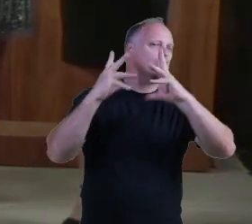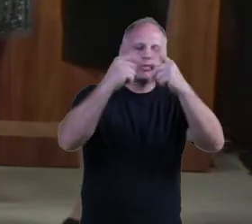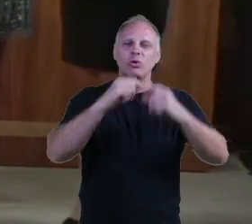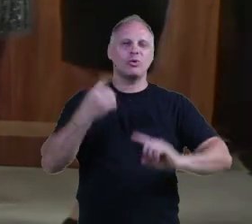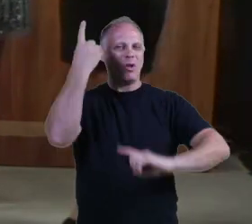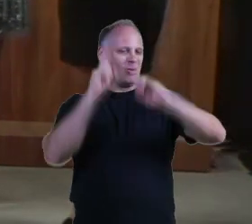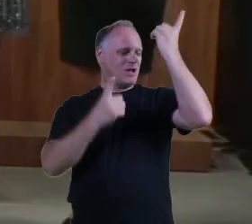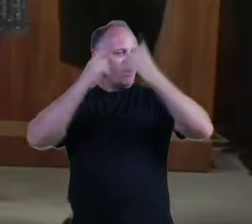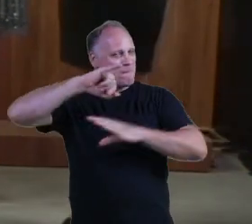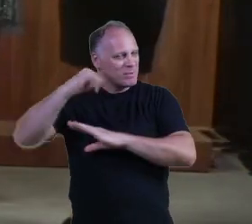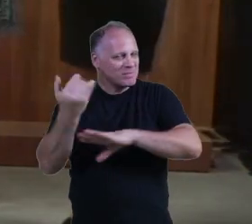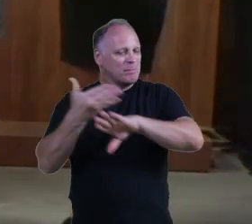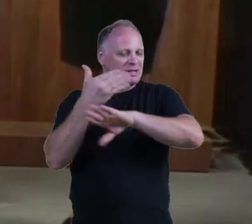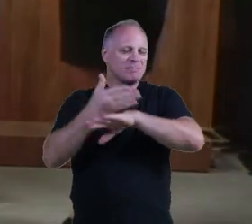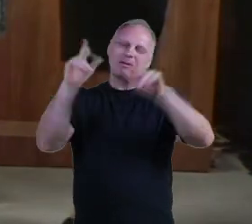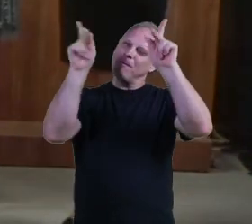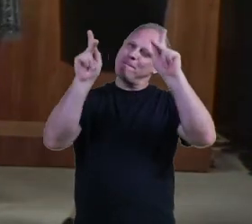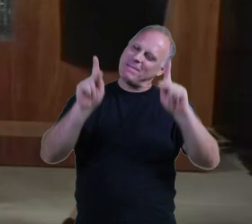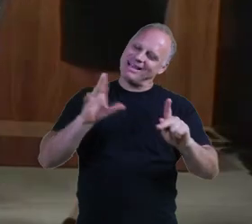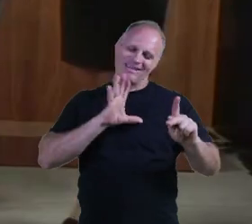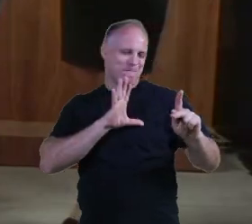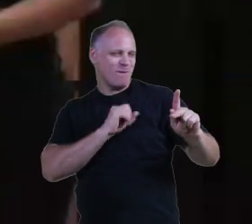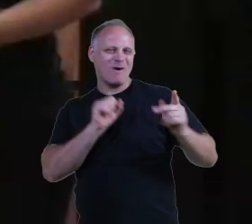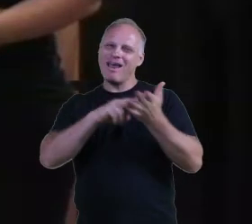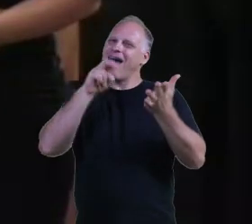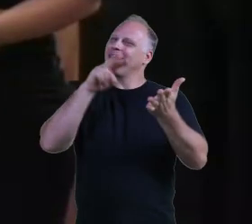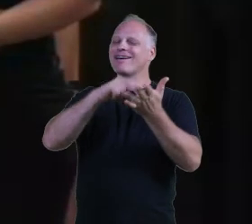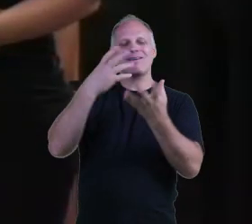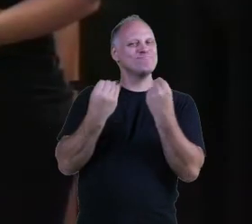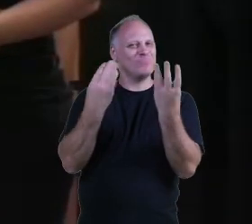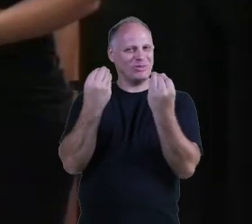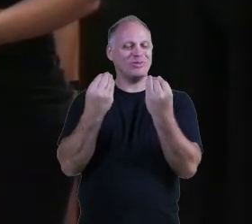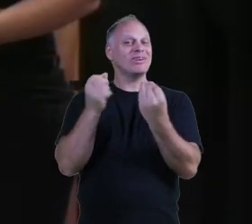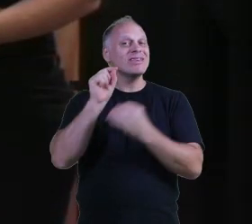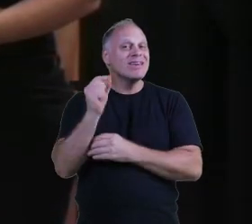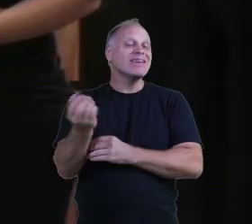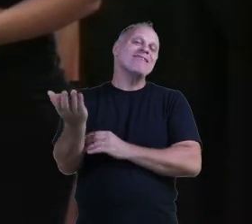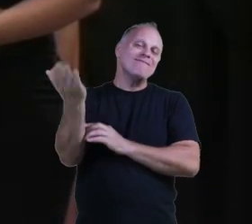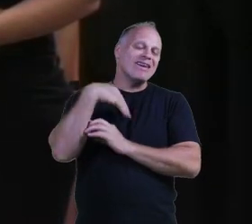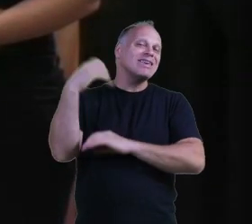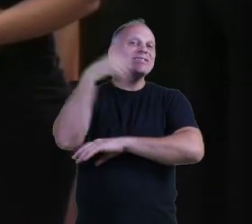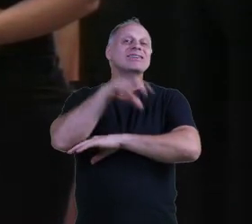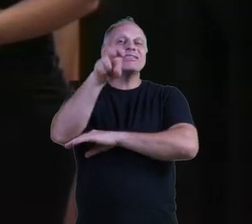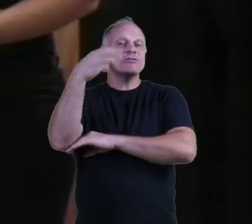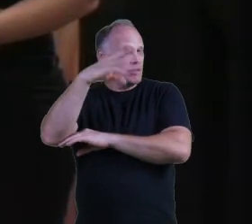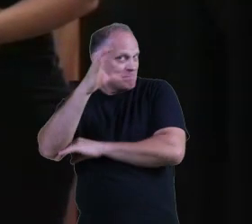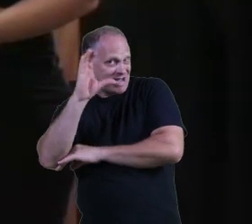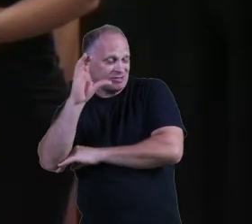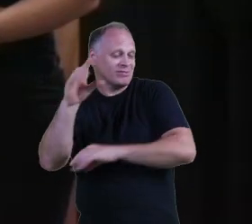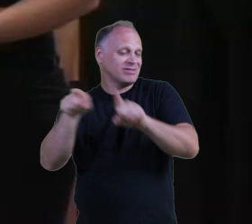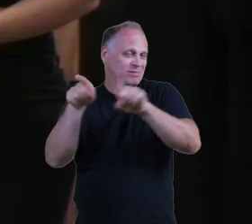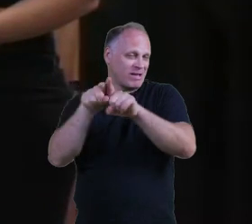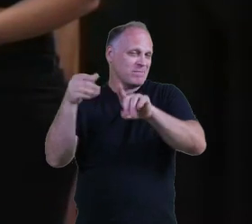de coisas boas, que todo mundo curta o Carnaval com muita paz, com muito amor, muita alegria. E que